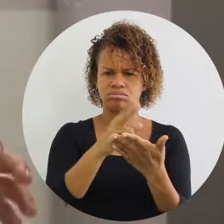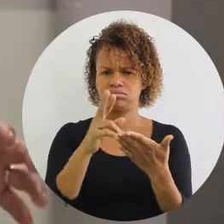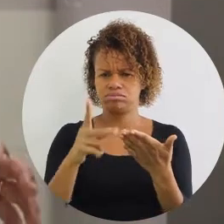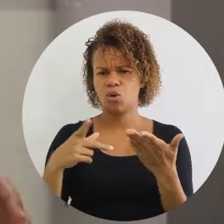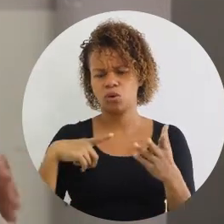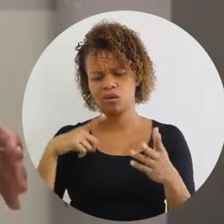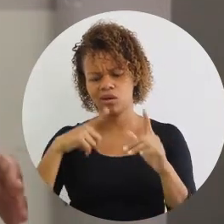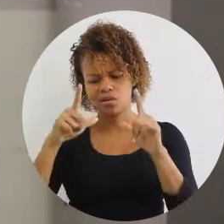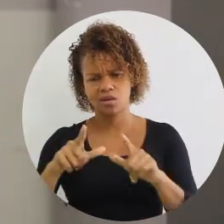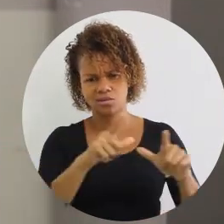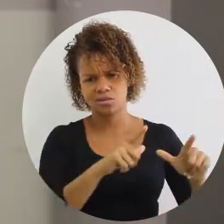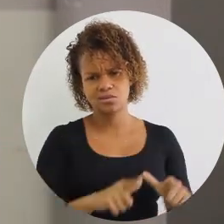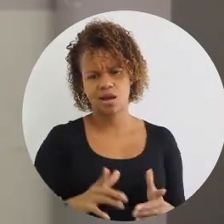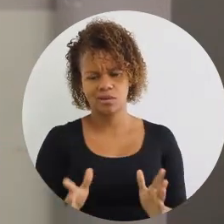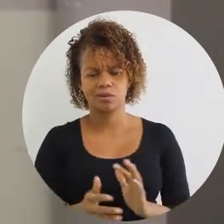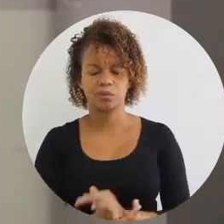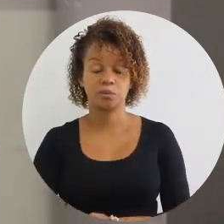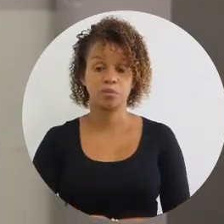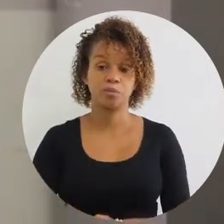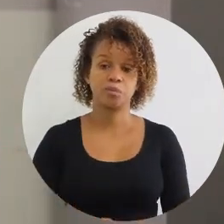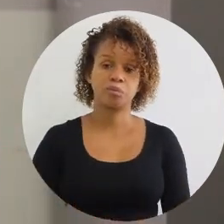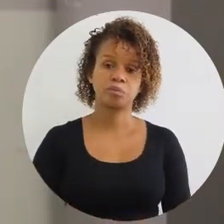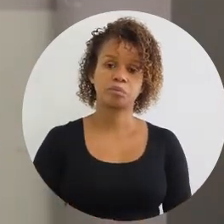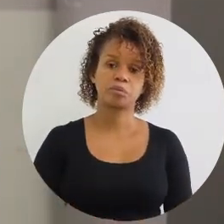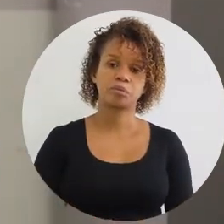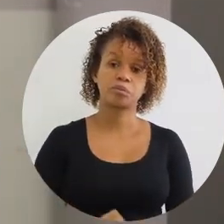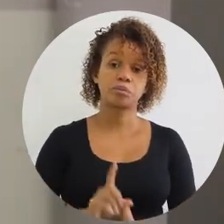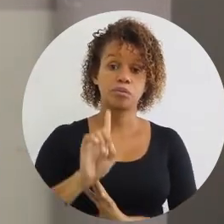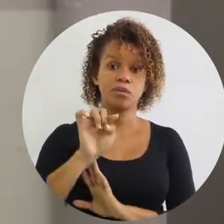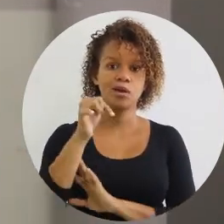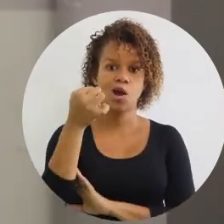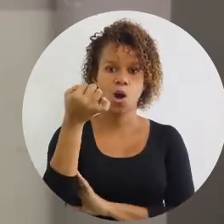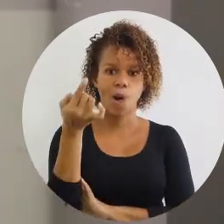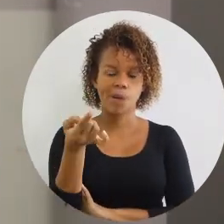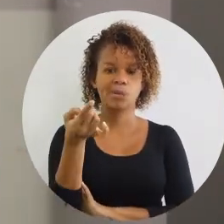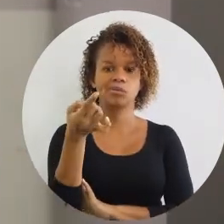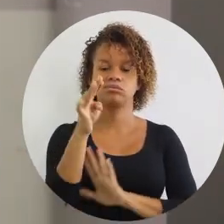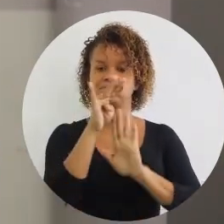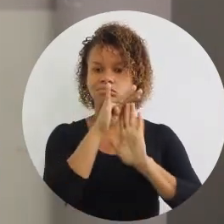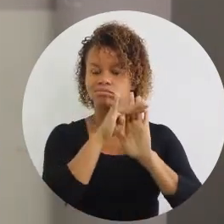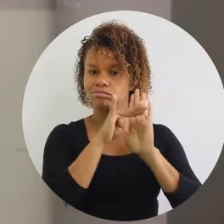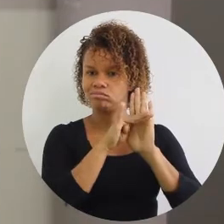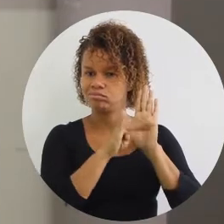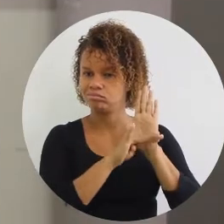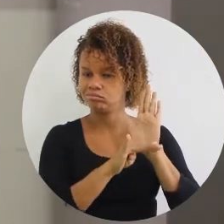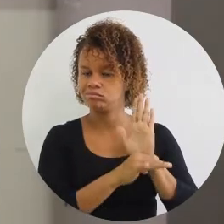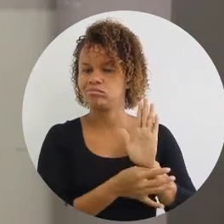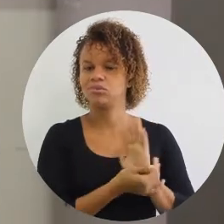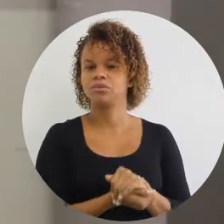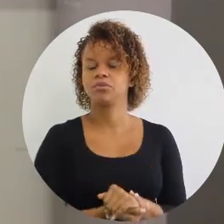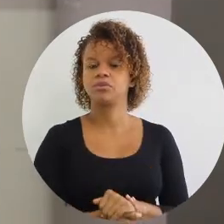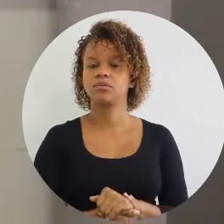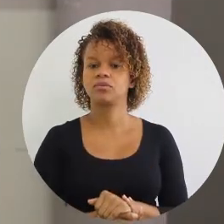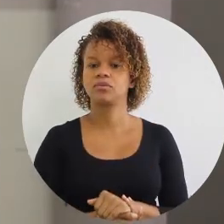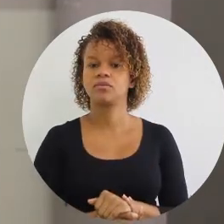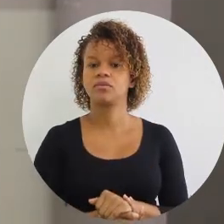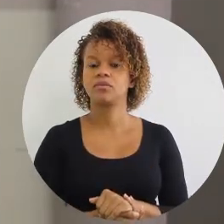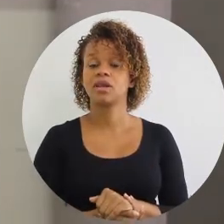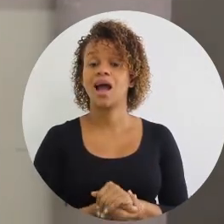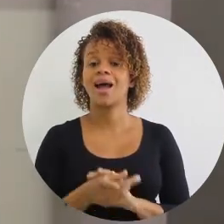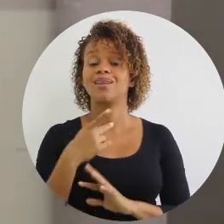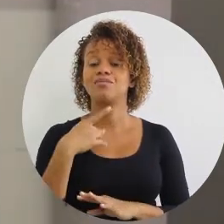essas áreas controle da alfândega. Tá? Outro regime muito conhecido é a